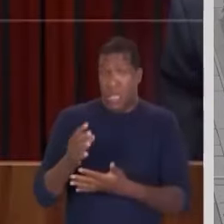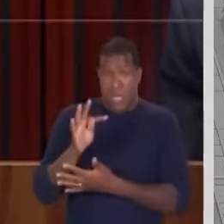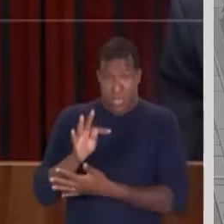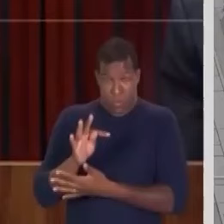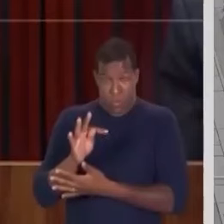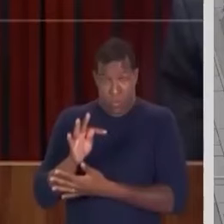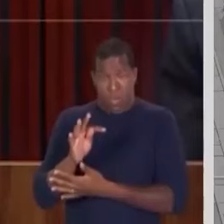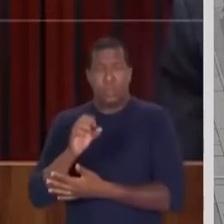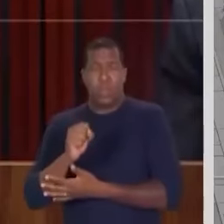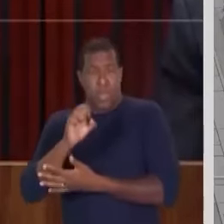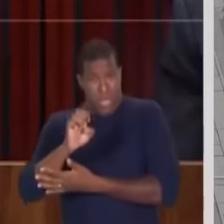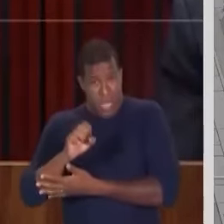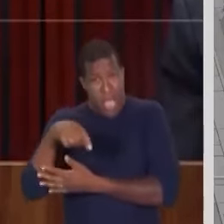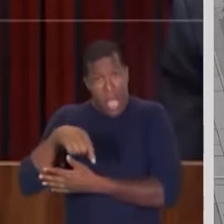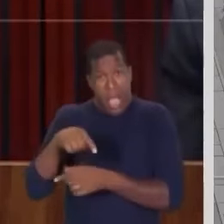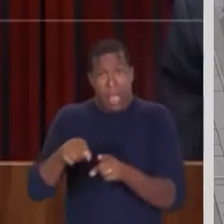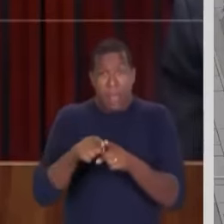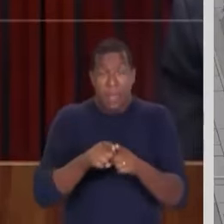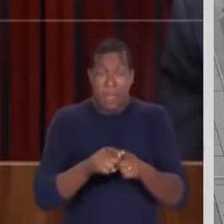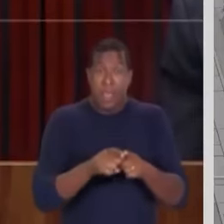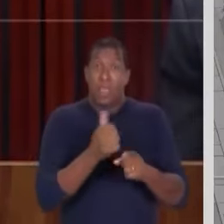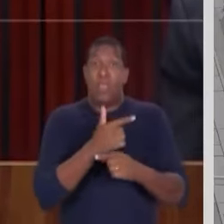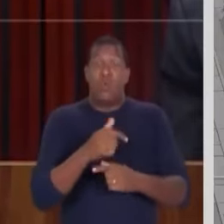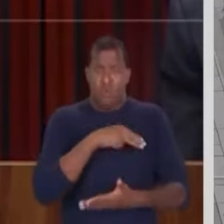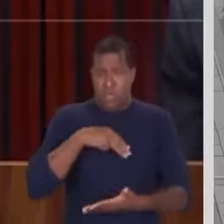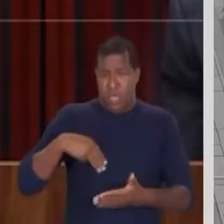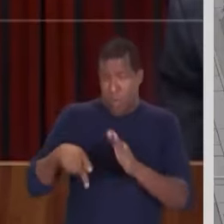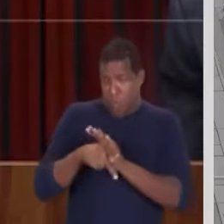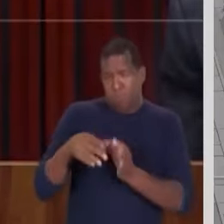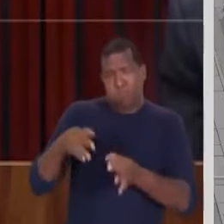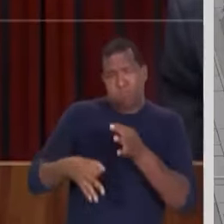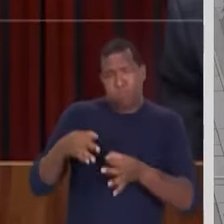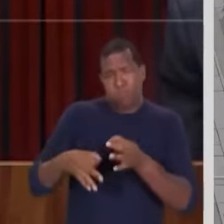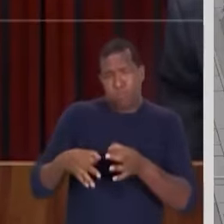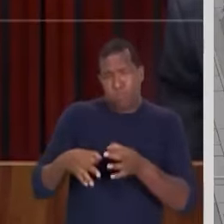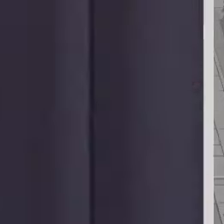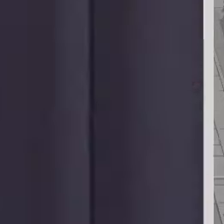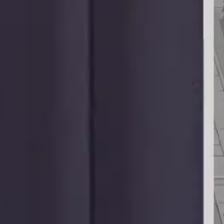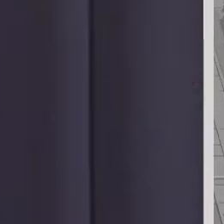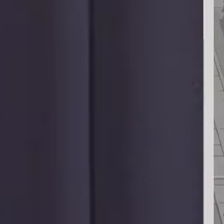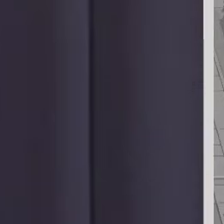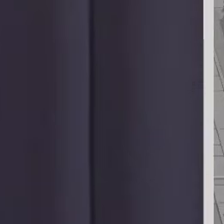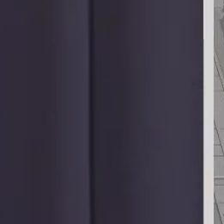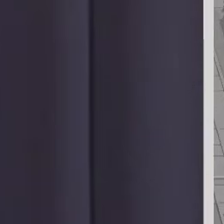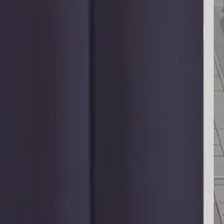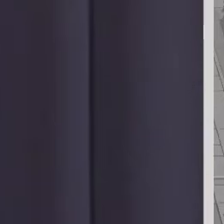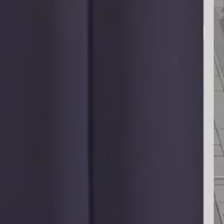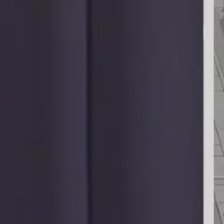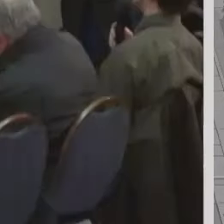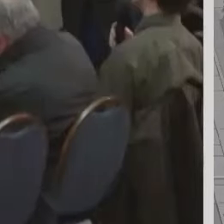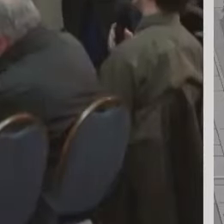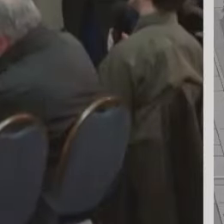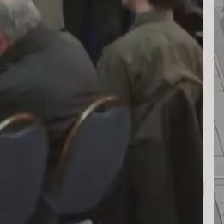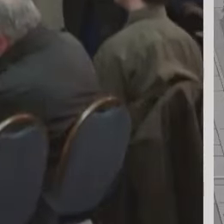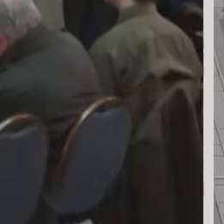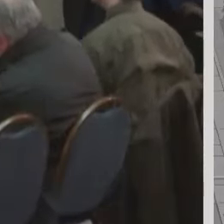China é um dos regimes mais autoritários e repressores da liberdade de expressão. O que é que importa aí?